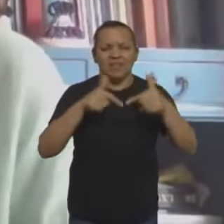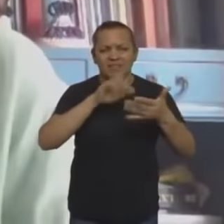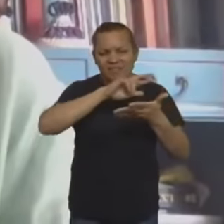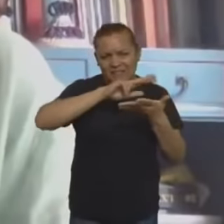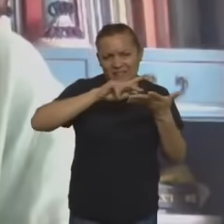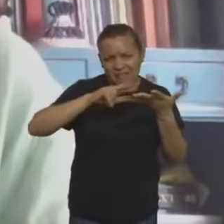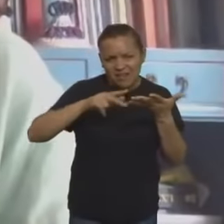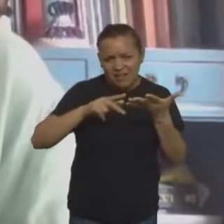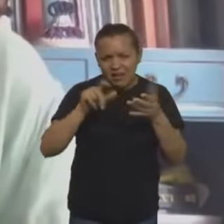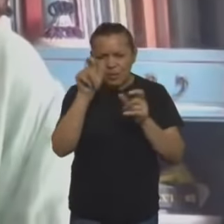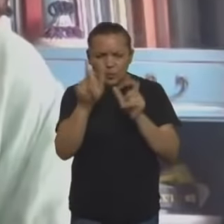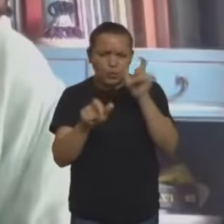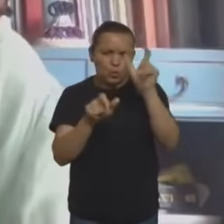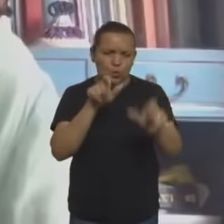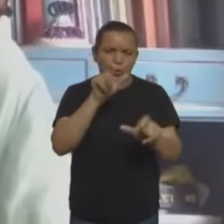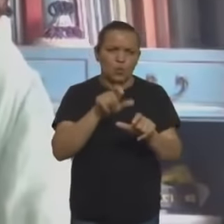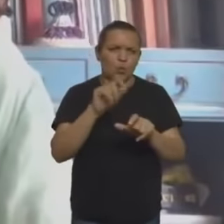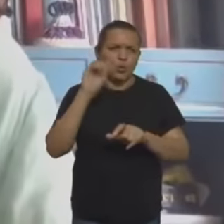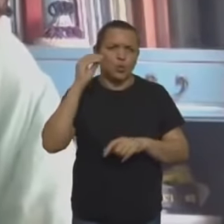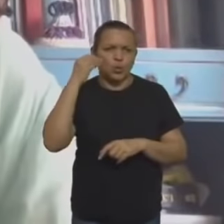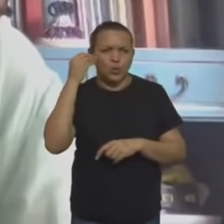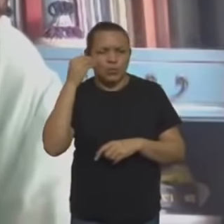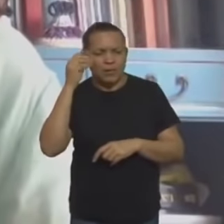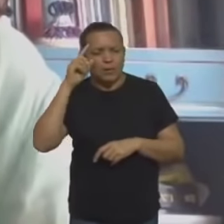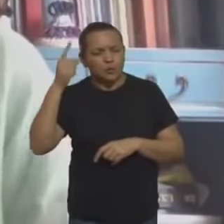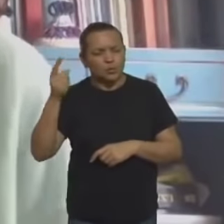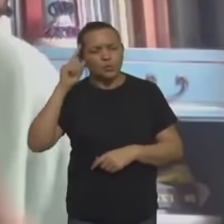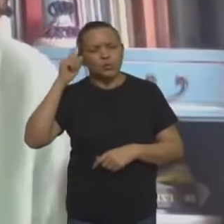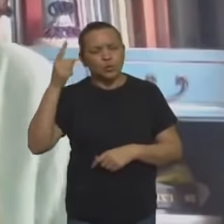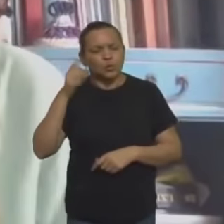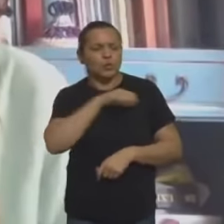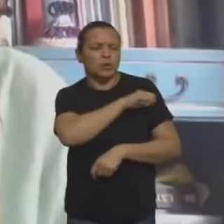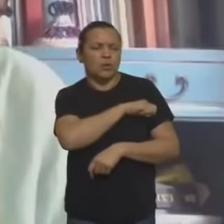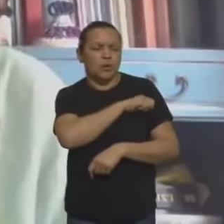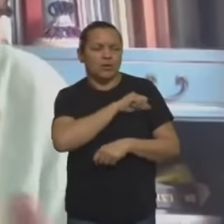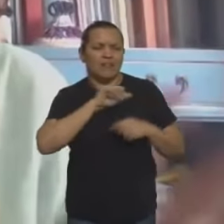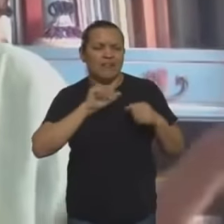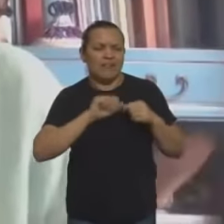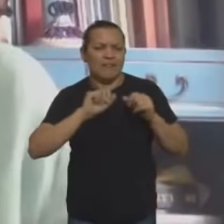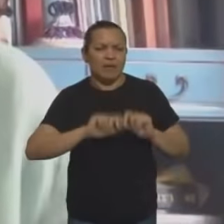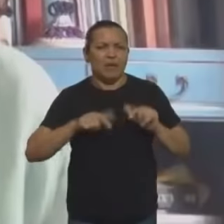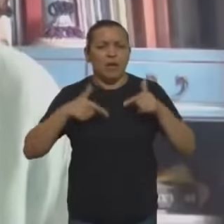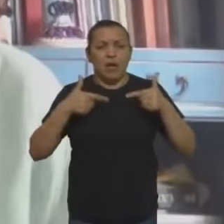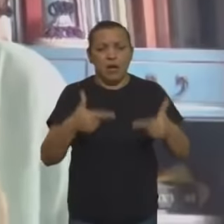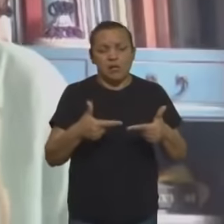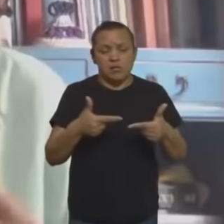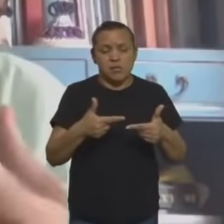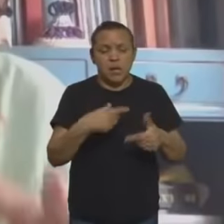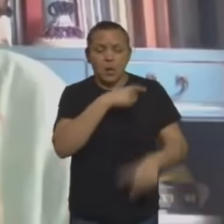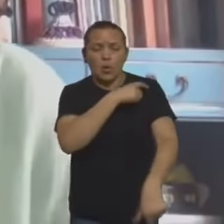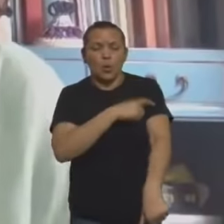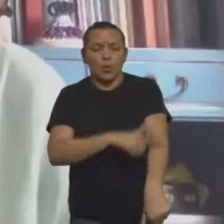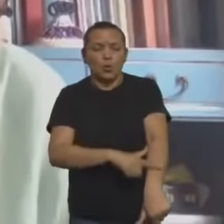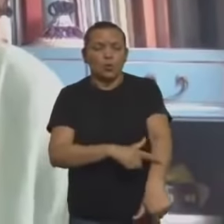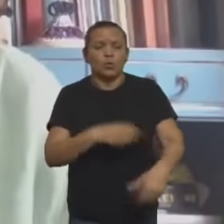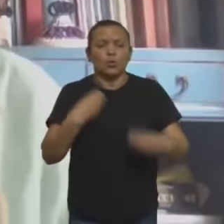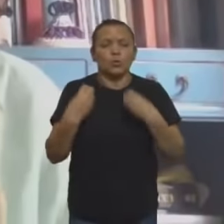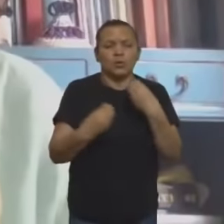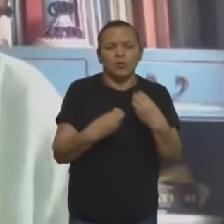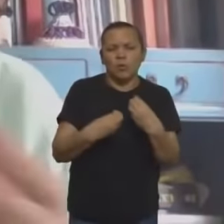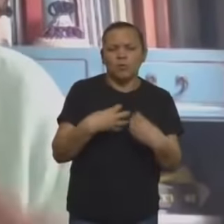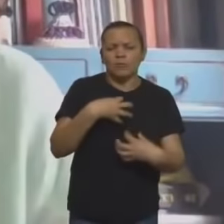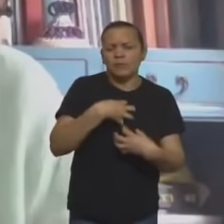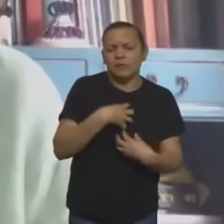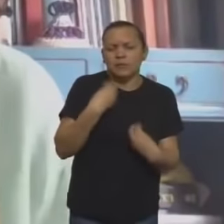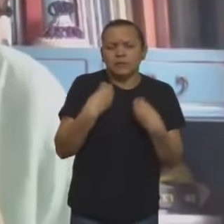através de situações do cotidiano em que os estudantes praticam ali como eles se comportariam, como eles reagiriam, como